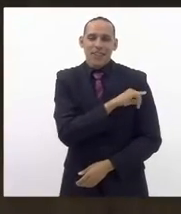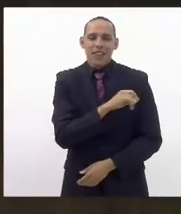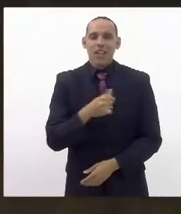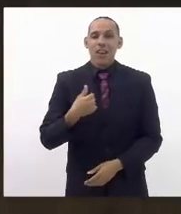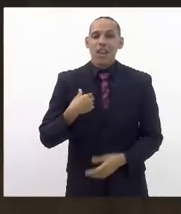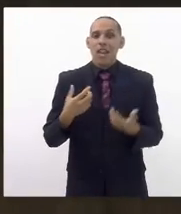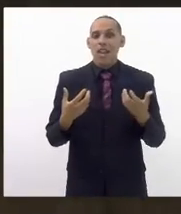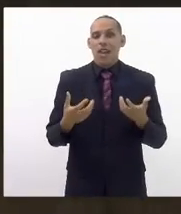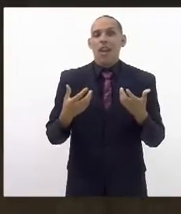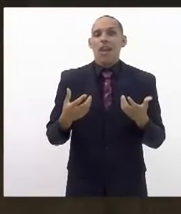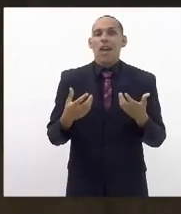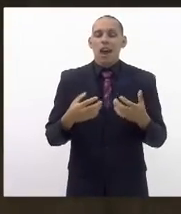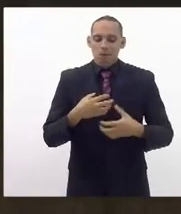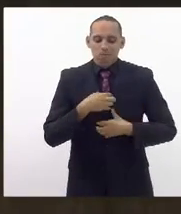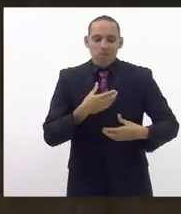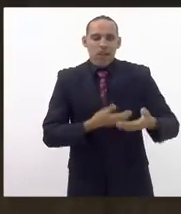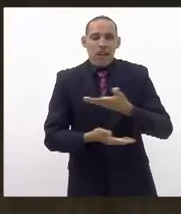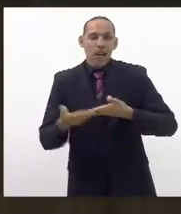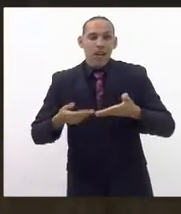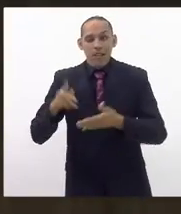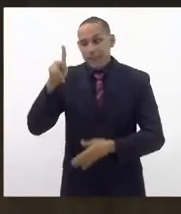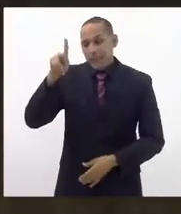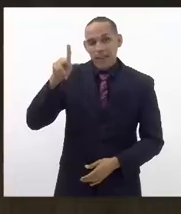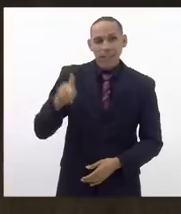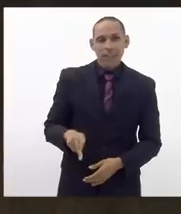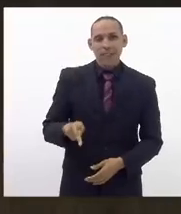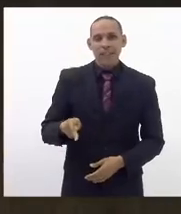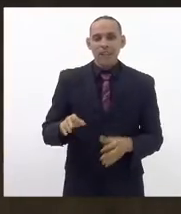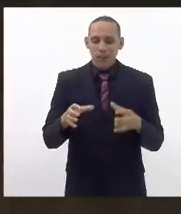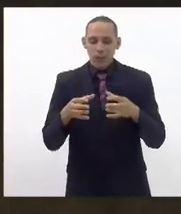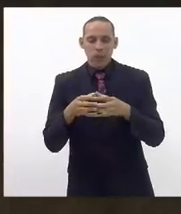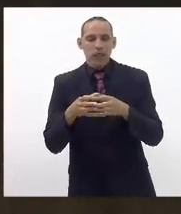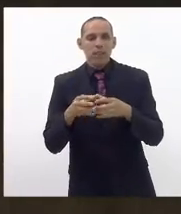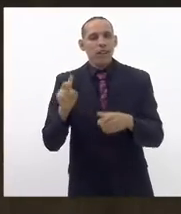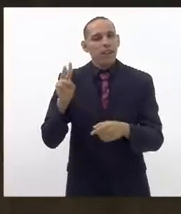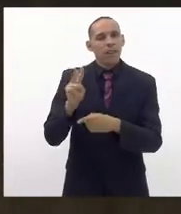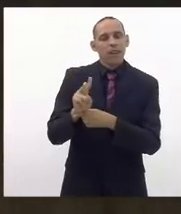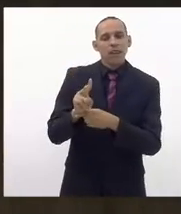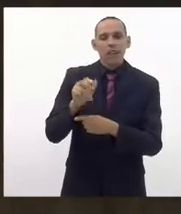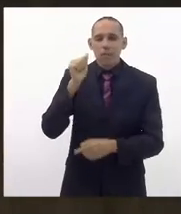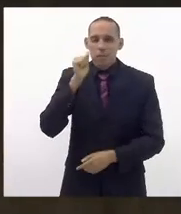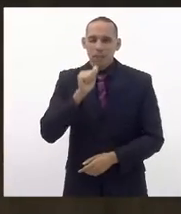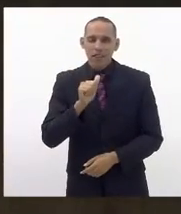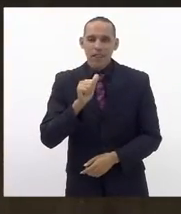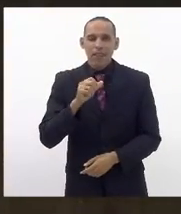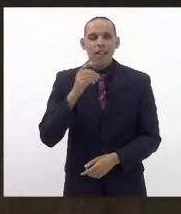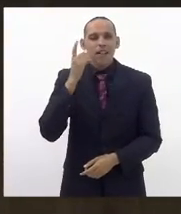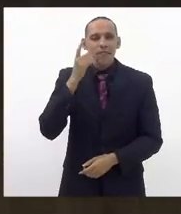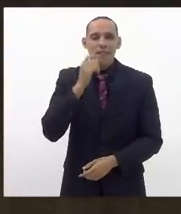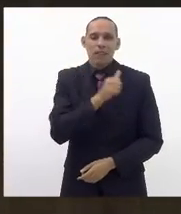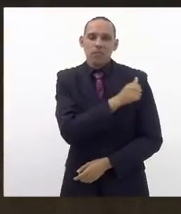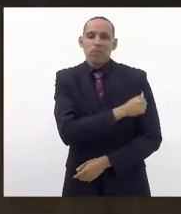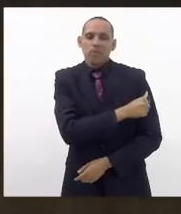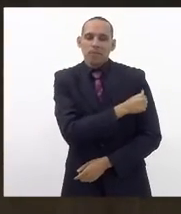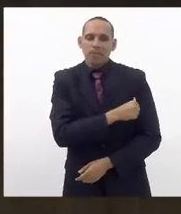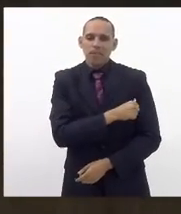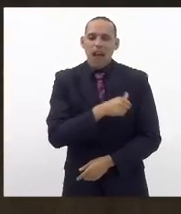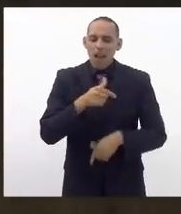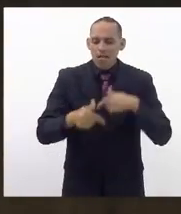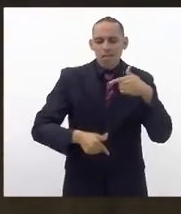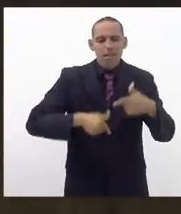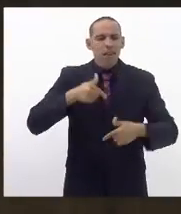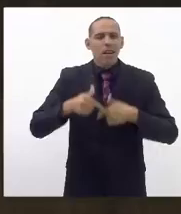minha solidariedade à nossa presidenta da Comissão de Defesa da Mulher, deputada enfermeira Rejane, que tem feito um